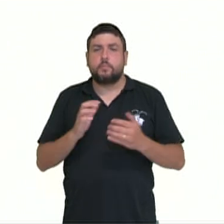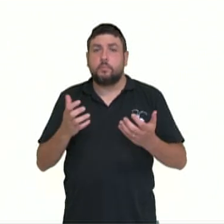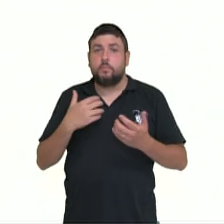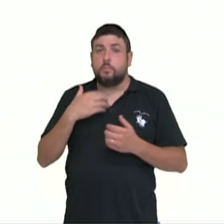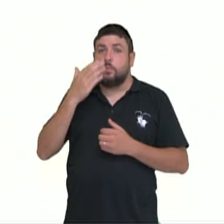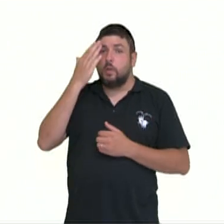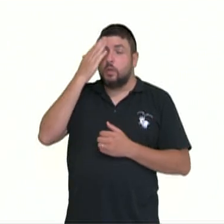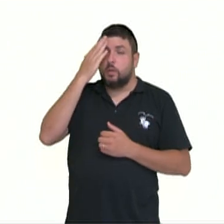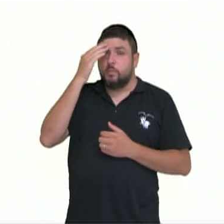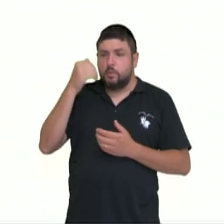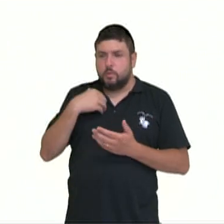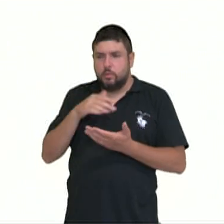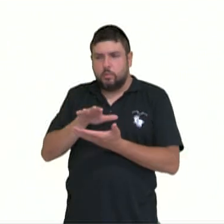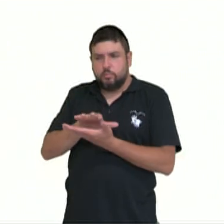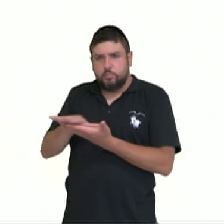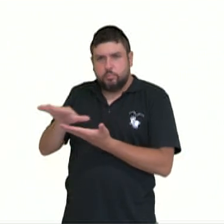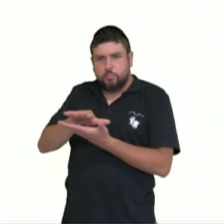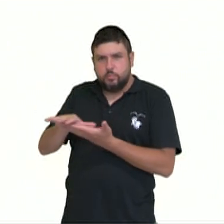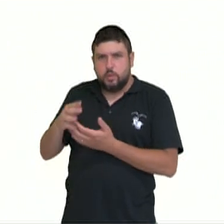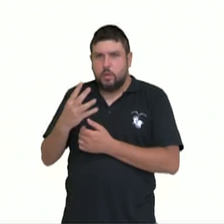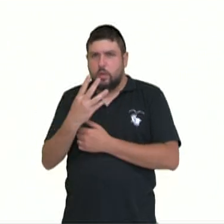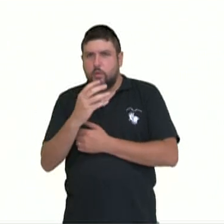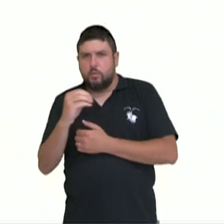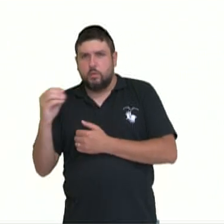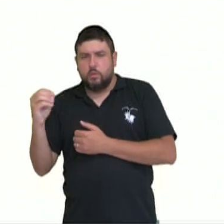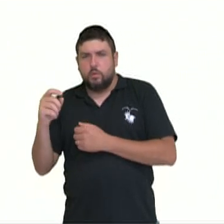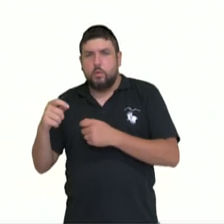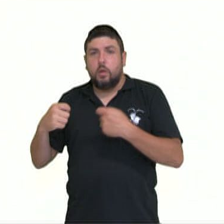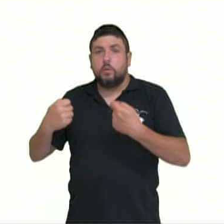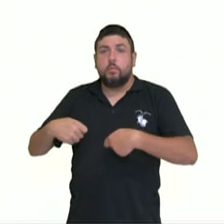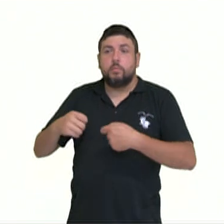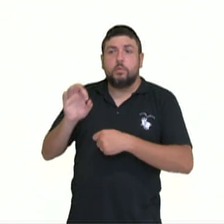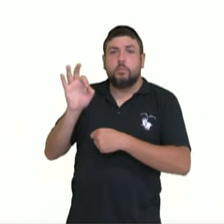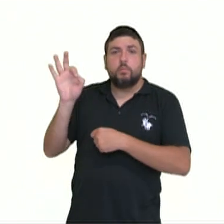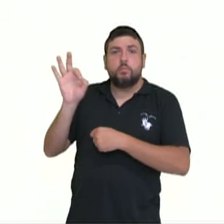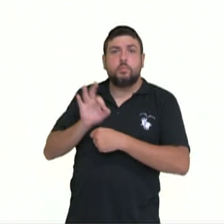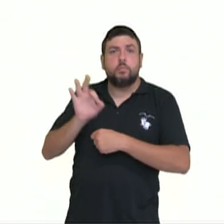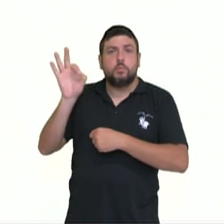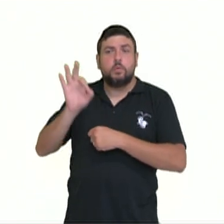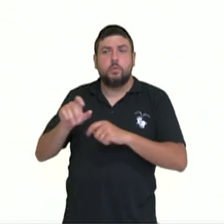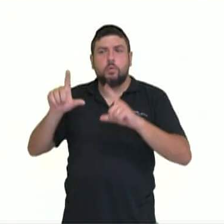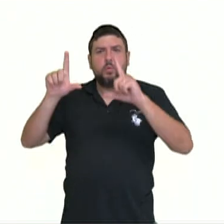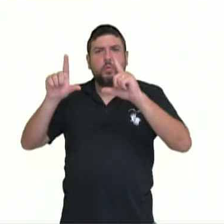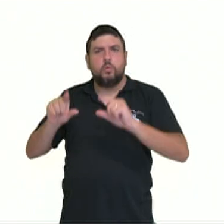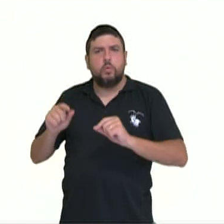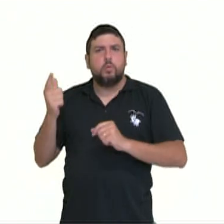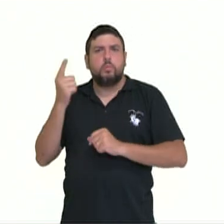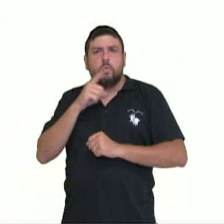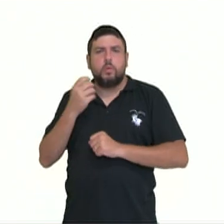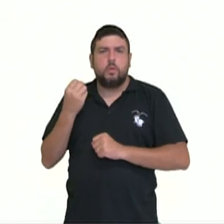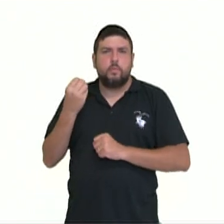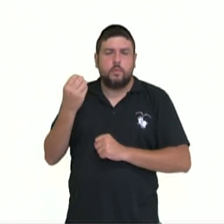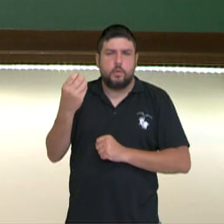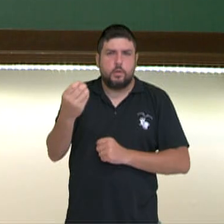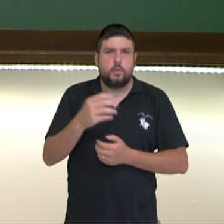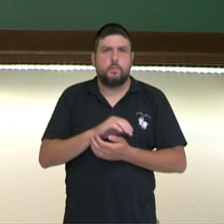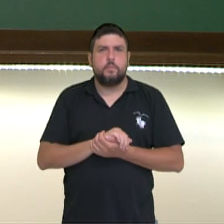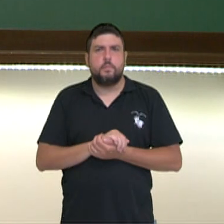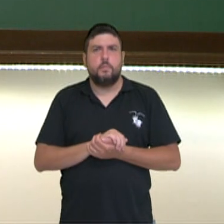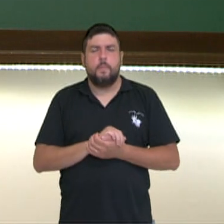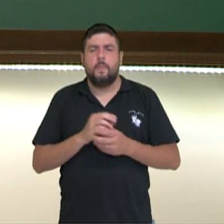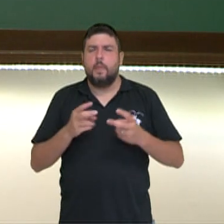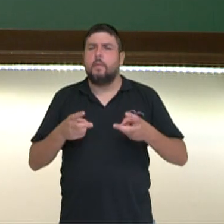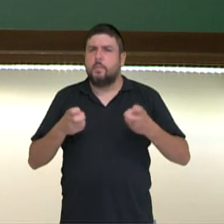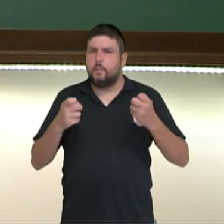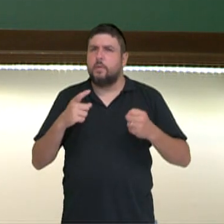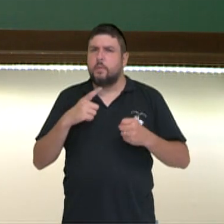daquele valor que ela gasta lá dos 400, ela precisa reservar todo mês para poder fazer essa viagem. Então, veja que é um problema que tem bastante